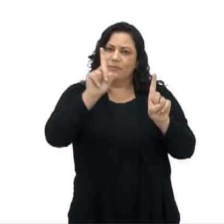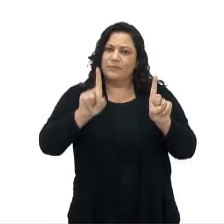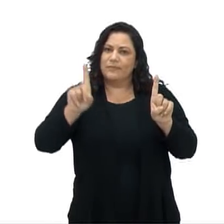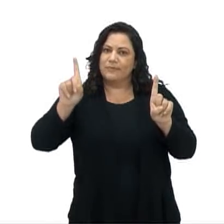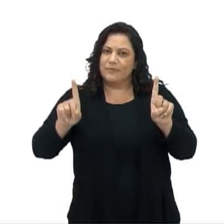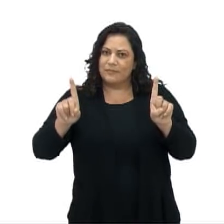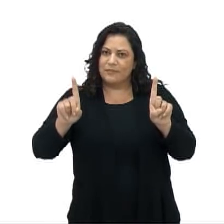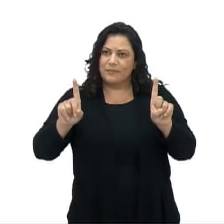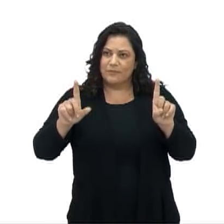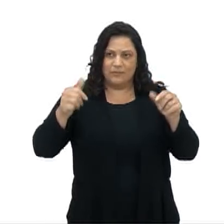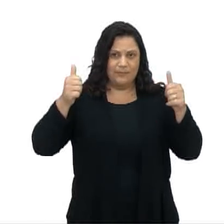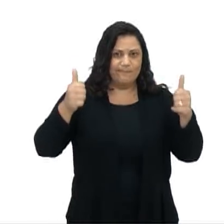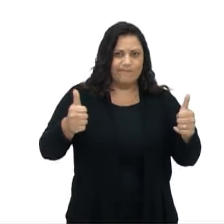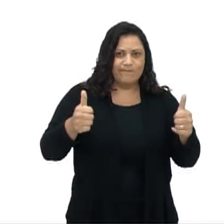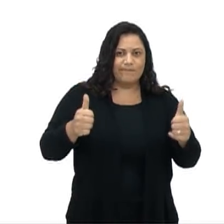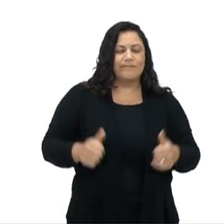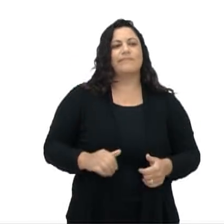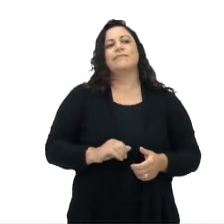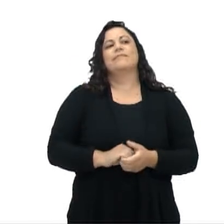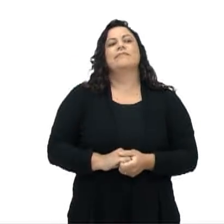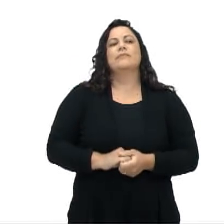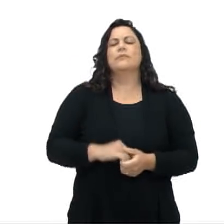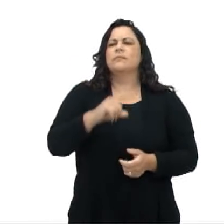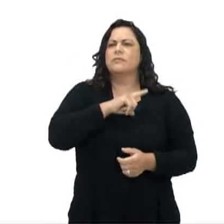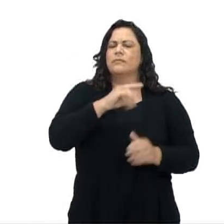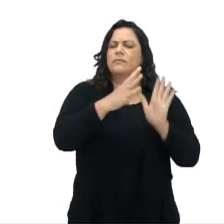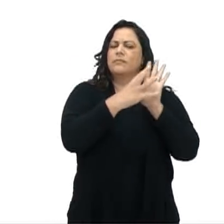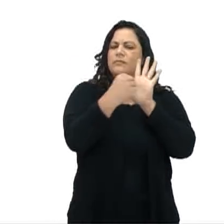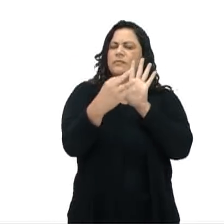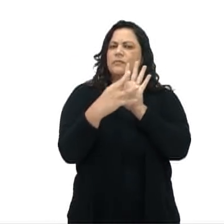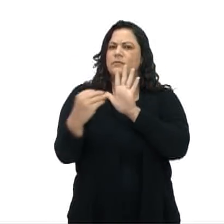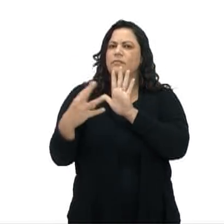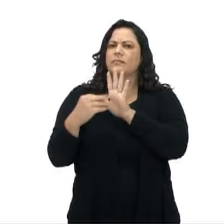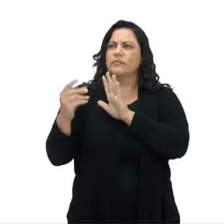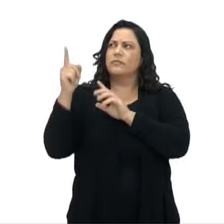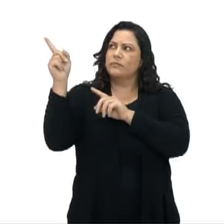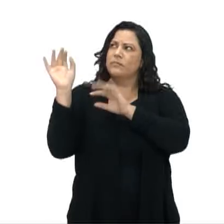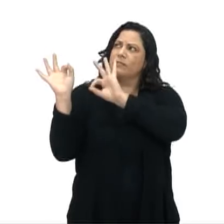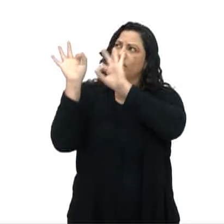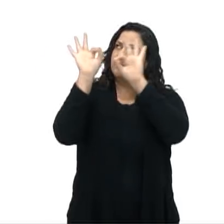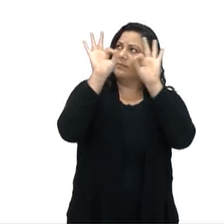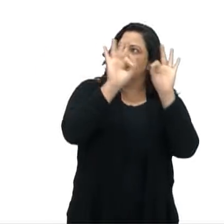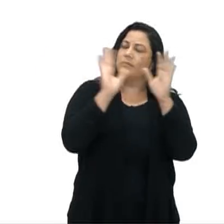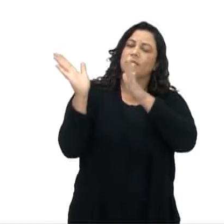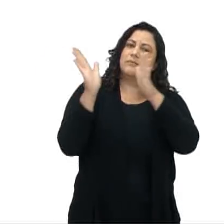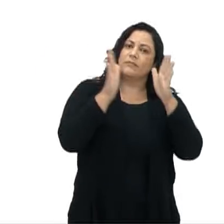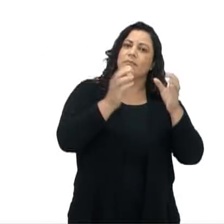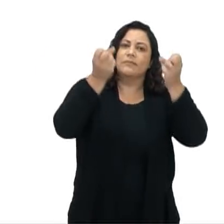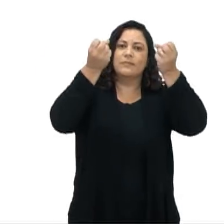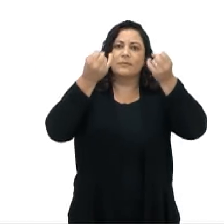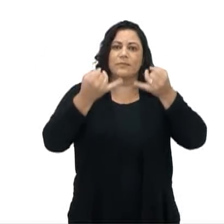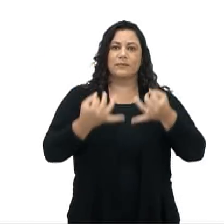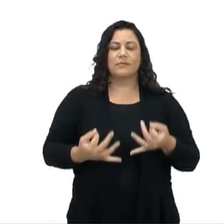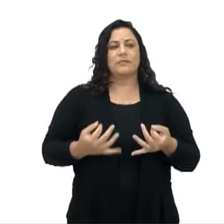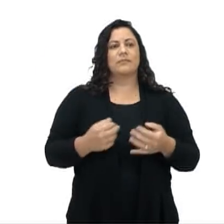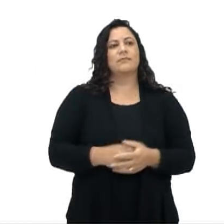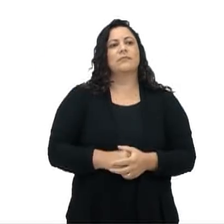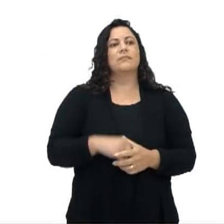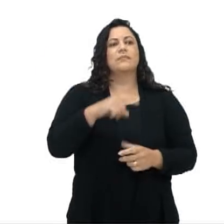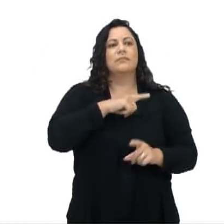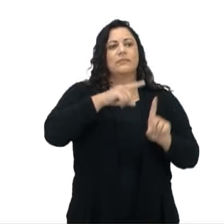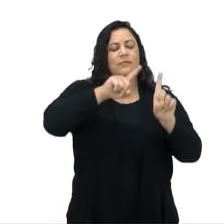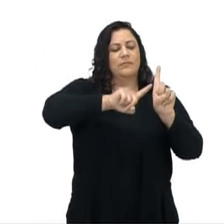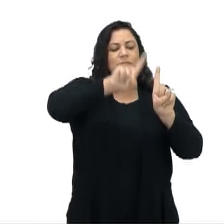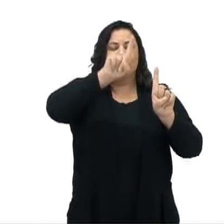gráfico, ok? Eu coloquei aqui alguns modelos de gráficos para a gente falar um pouquinho sobre cada um deles. Aqui nós temos um gráfico